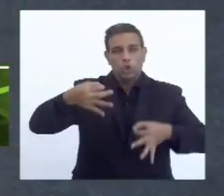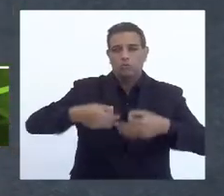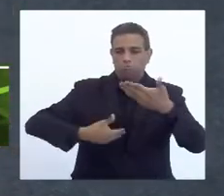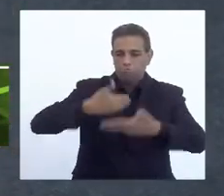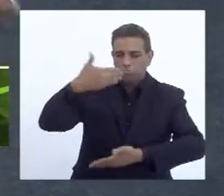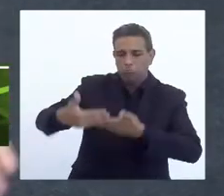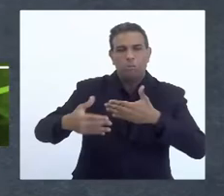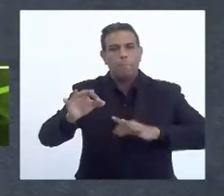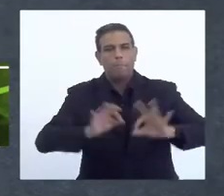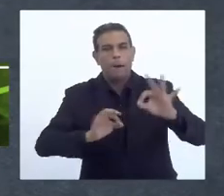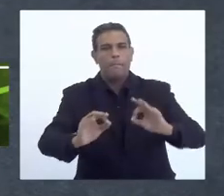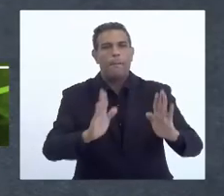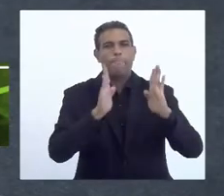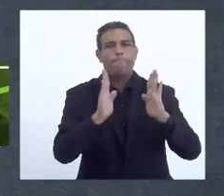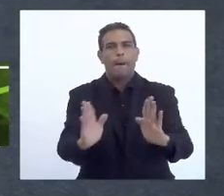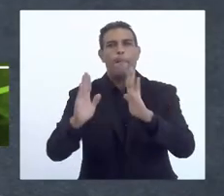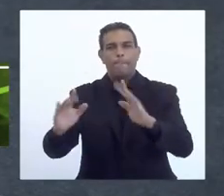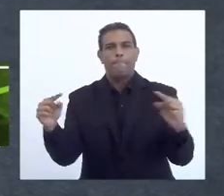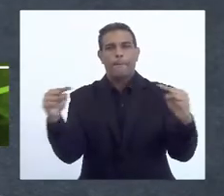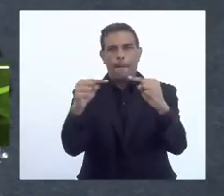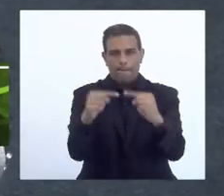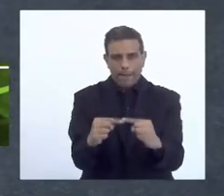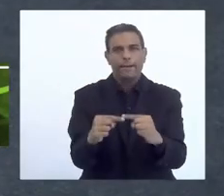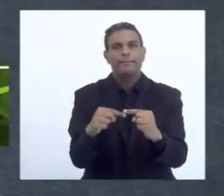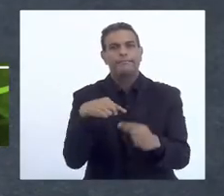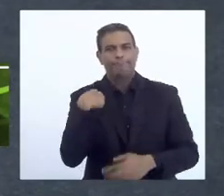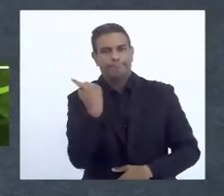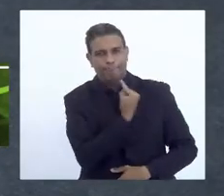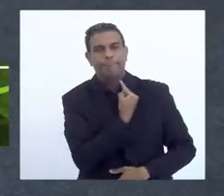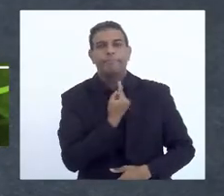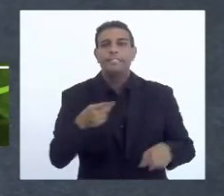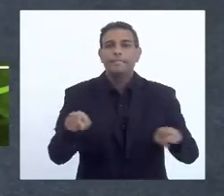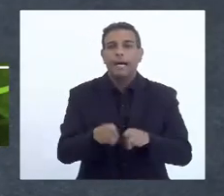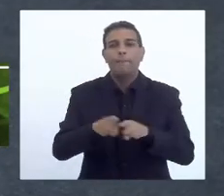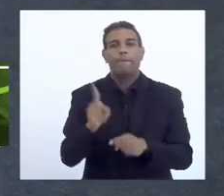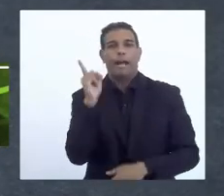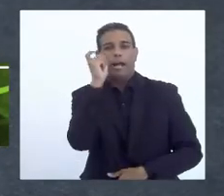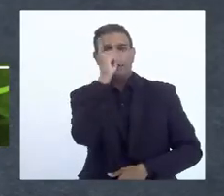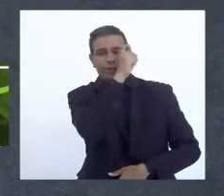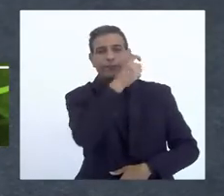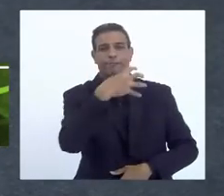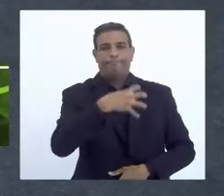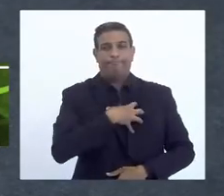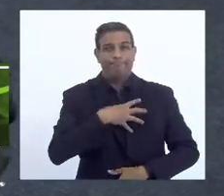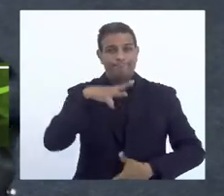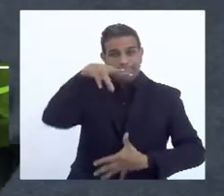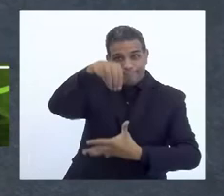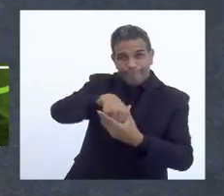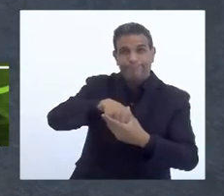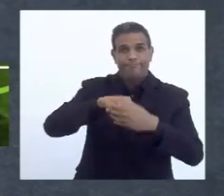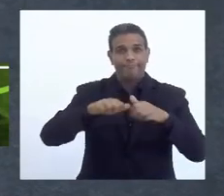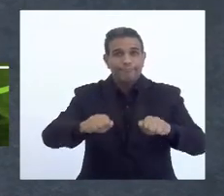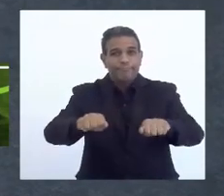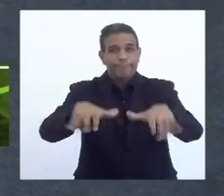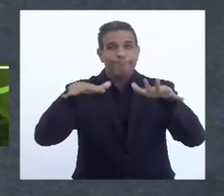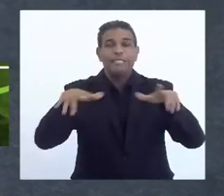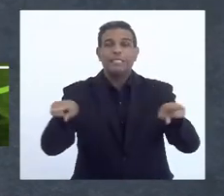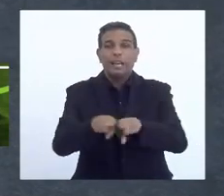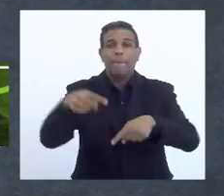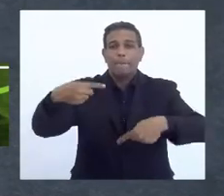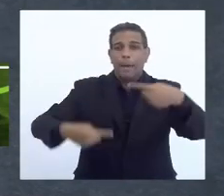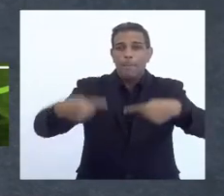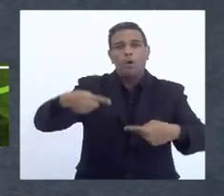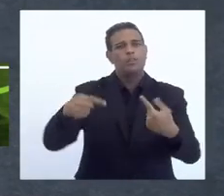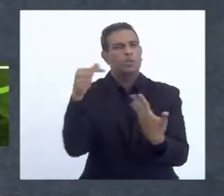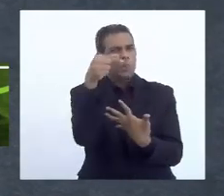um trabalho enquanto desembargadora eleitoral, e obviamente que as dificuldades dentro desse ambiente, que também é